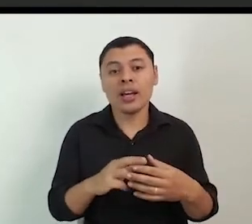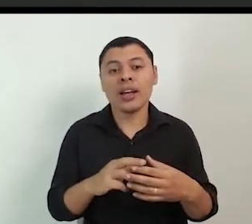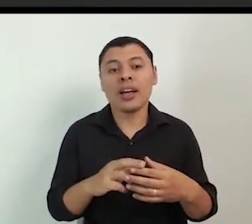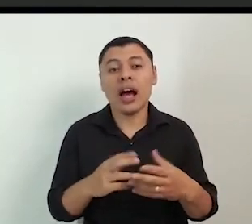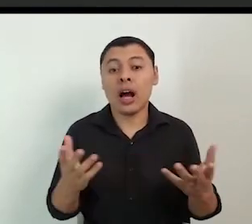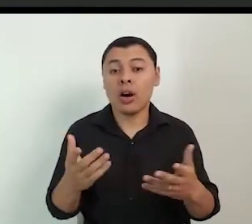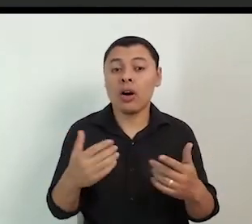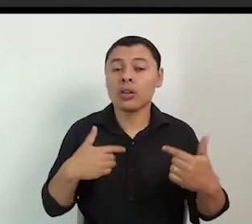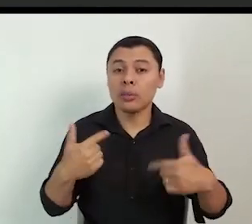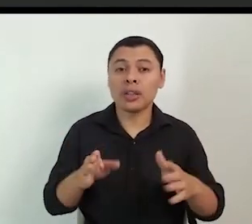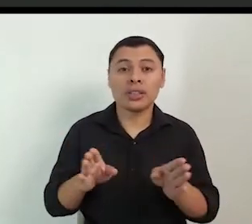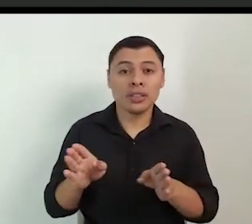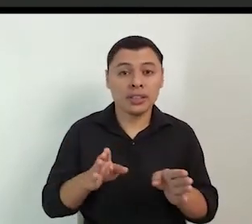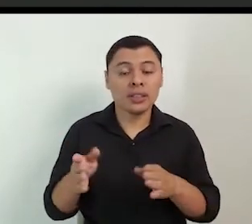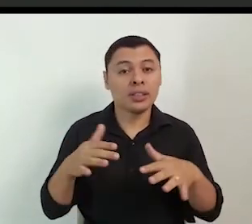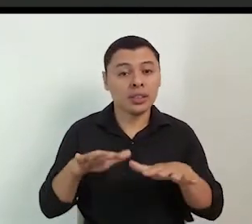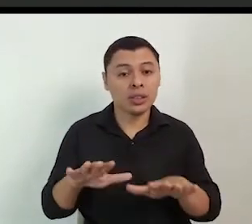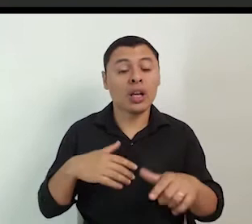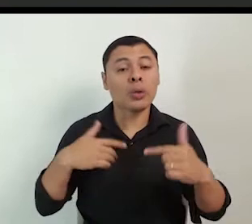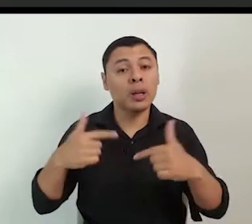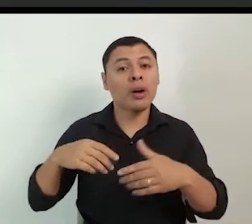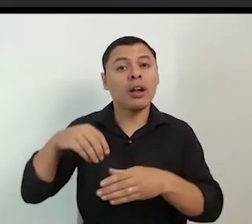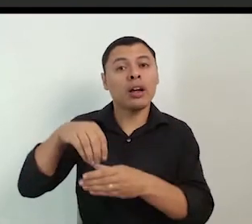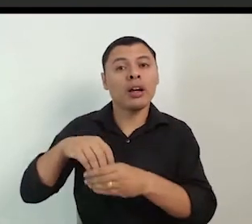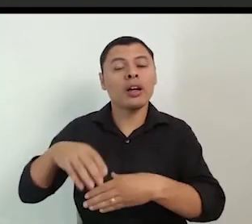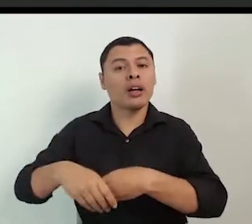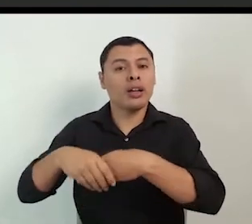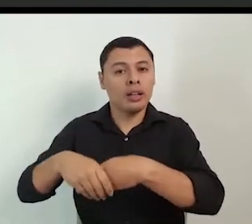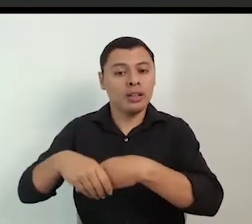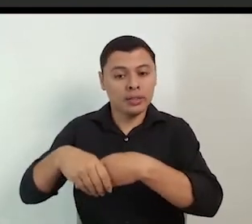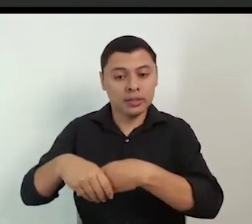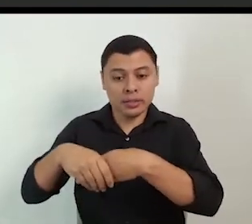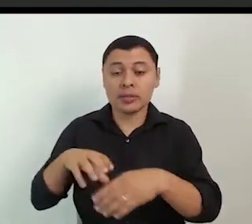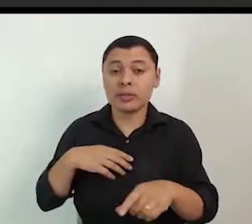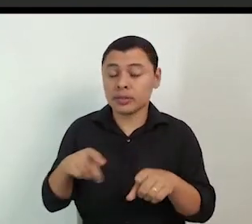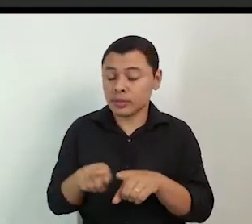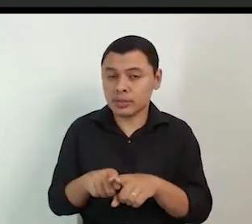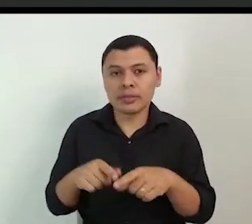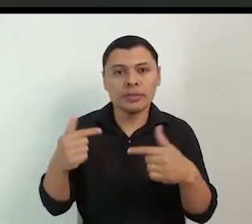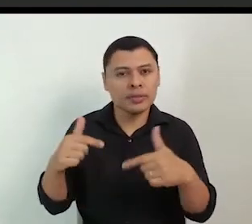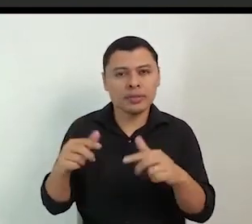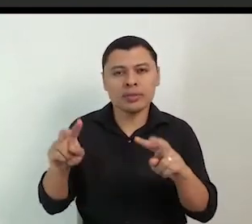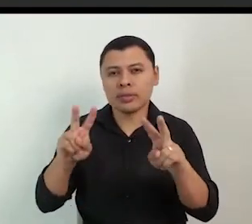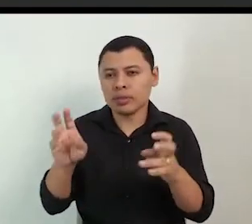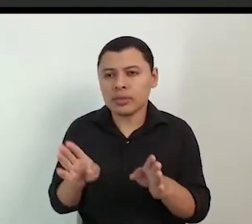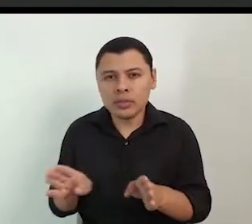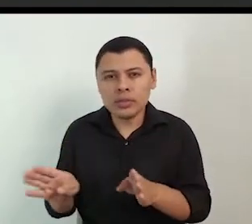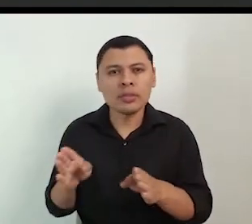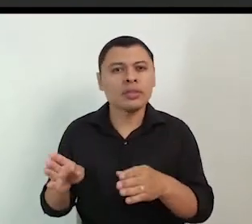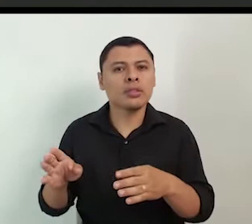trabalho no Mercado Livre, e lá eu faço isso também, assim, eu tô com acessibilidade e inclusão, e